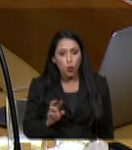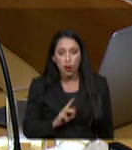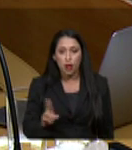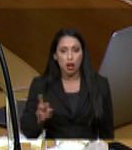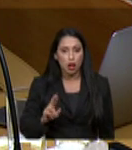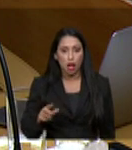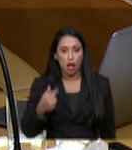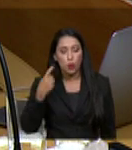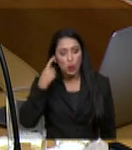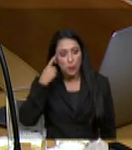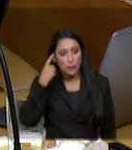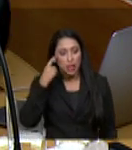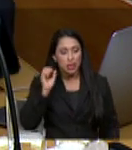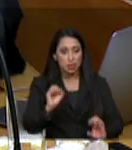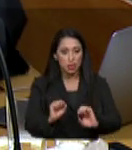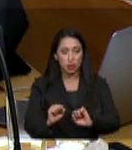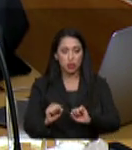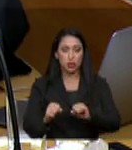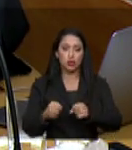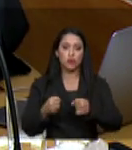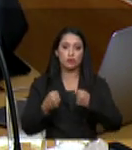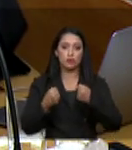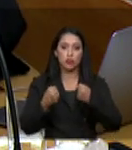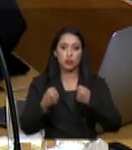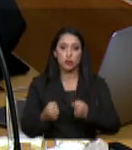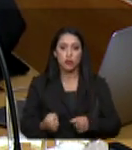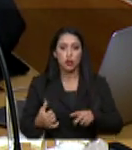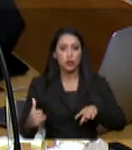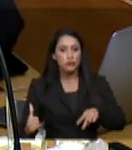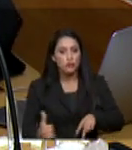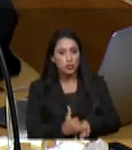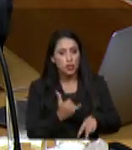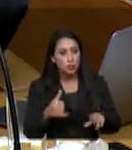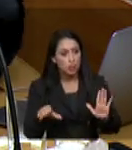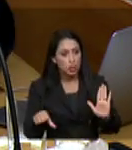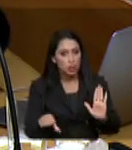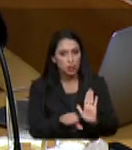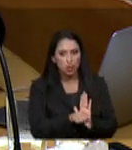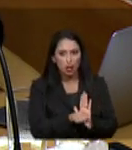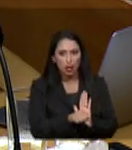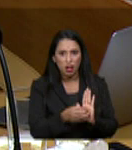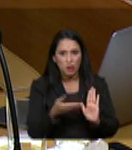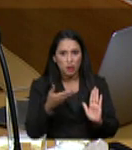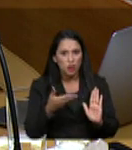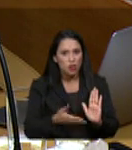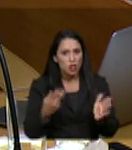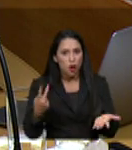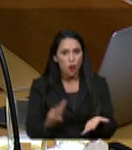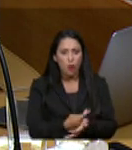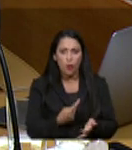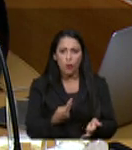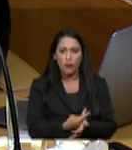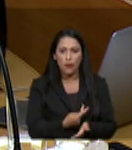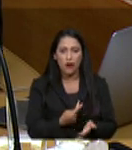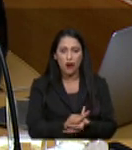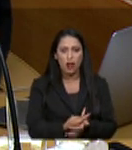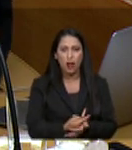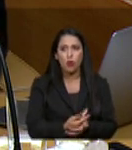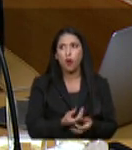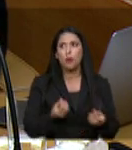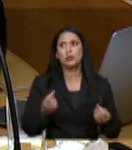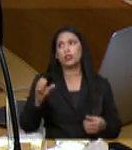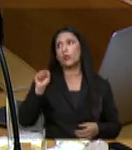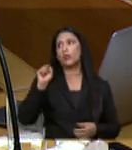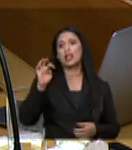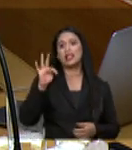acho que o esforço de vitimização do criminoso é igualmente um equívoco como se o